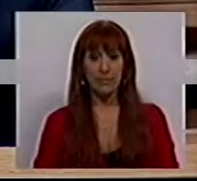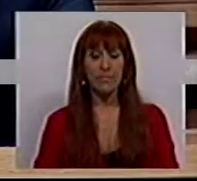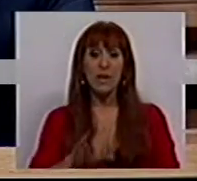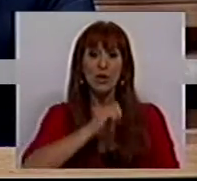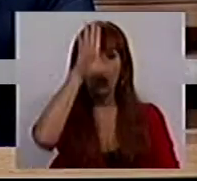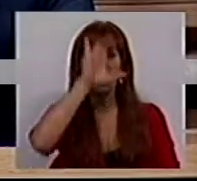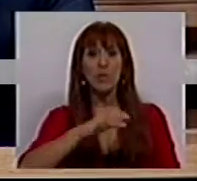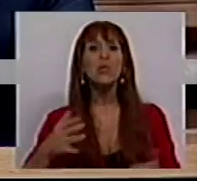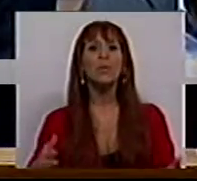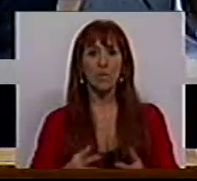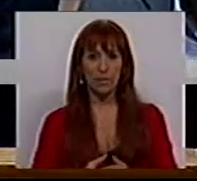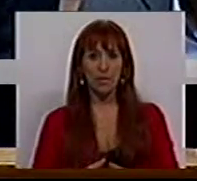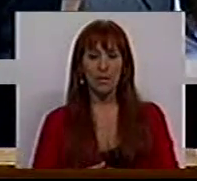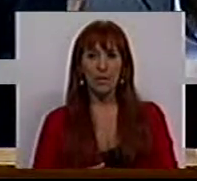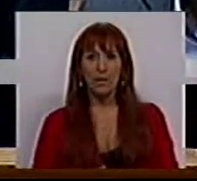Sr. Primeiro-Ministro,